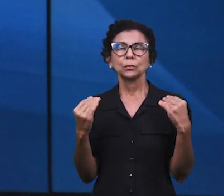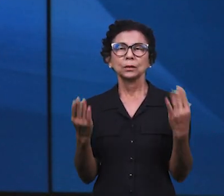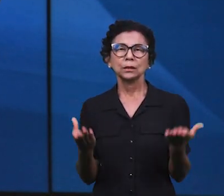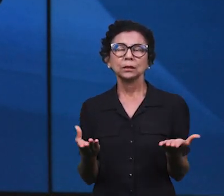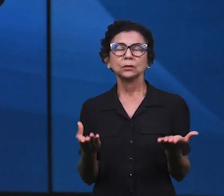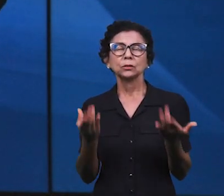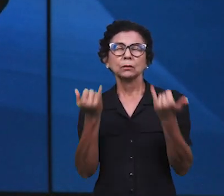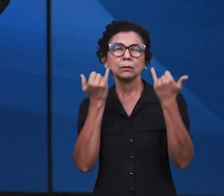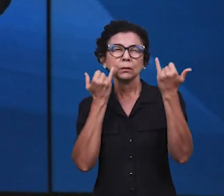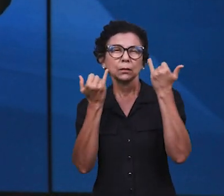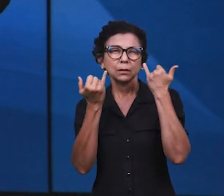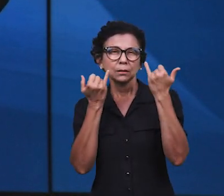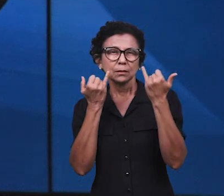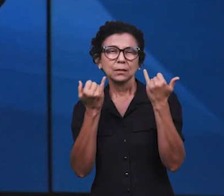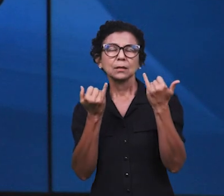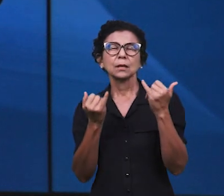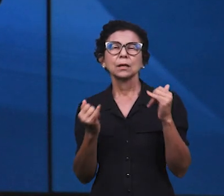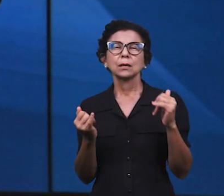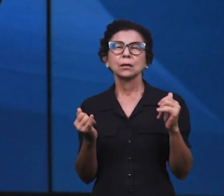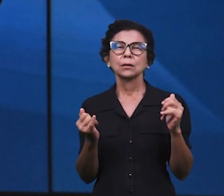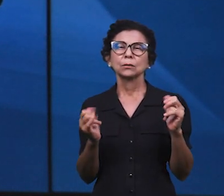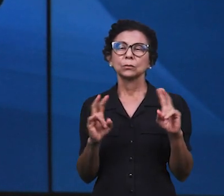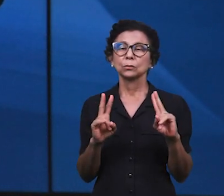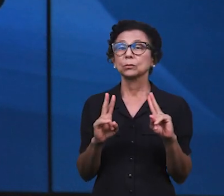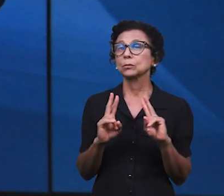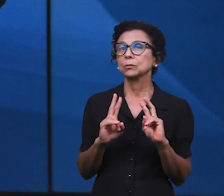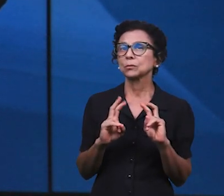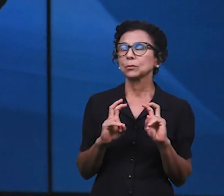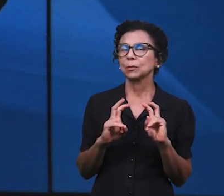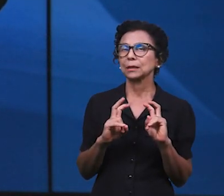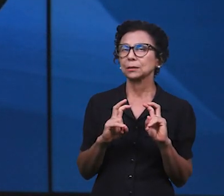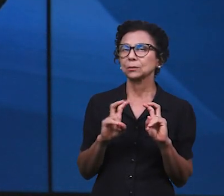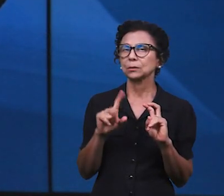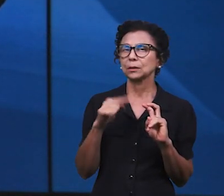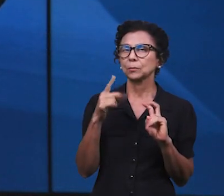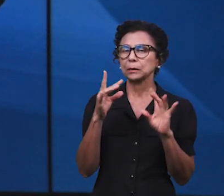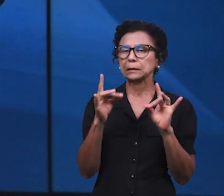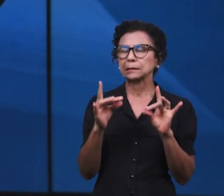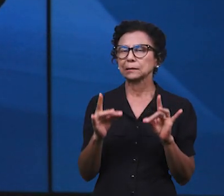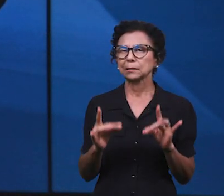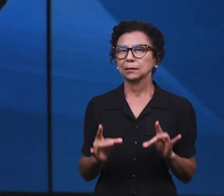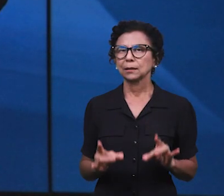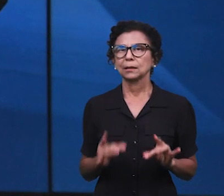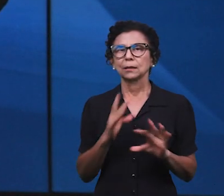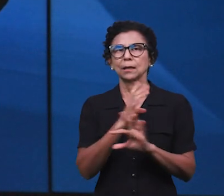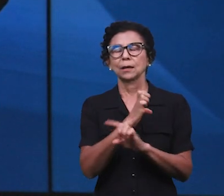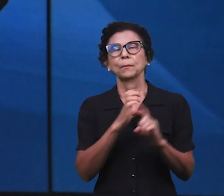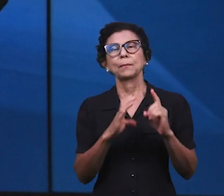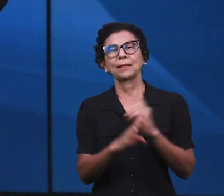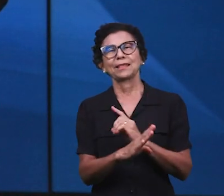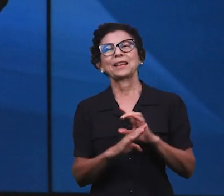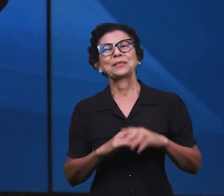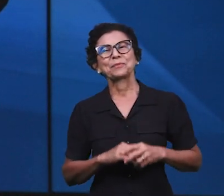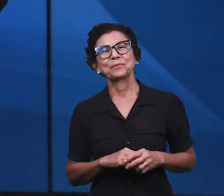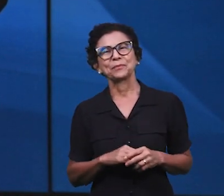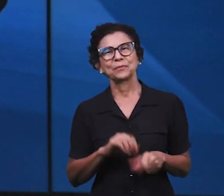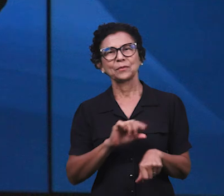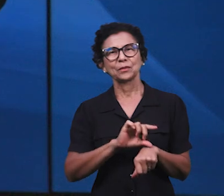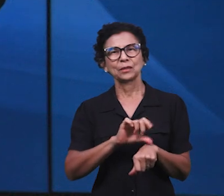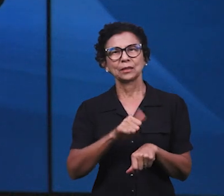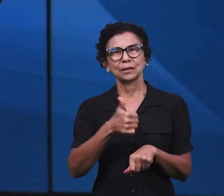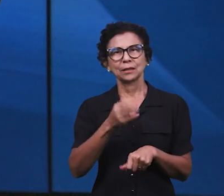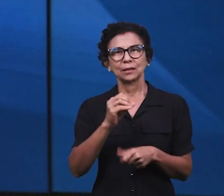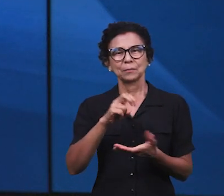informação prévia, sobre o assunto que será depois esmiuçado melhor na Escola Bíblica daqui a pouco às 10 horas da